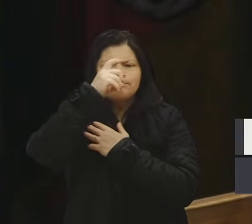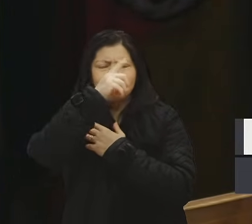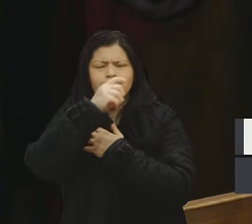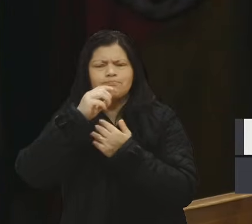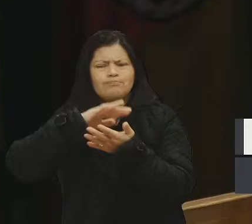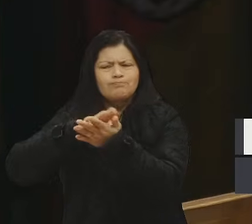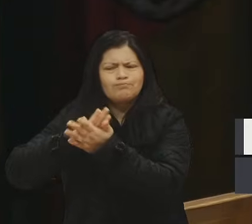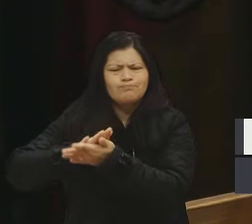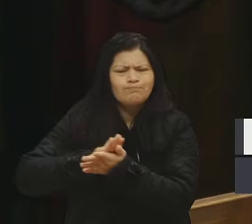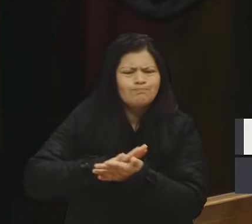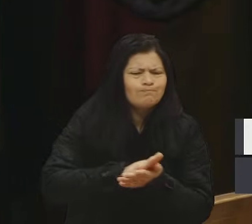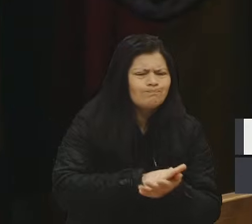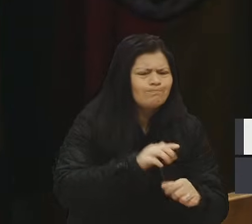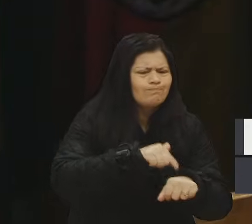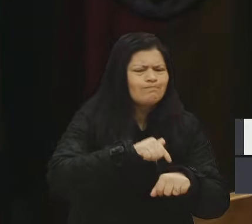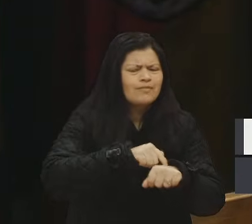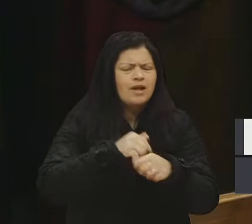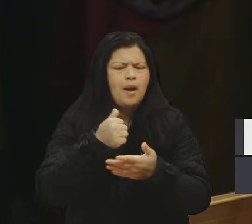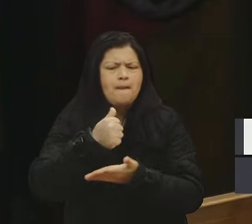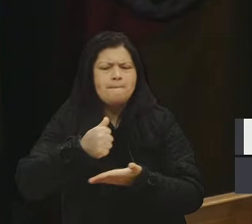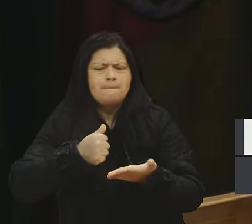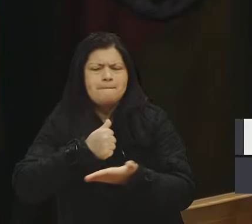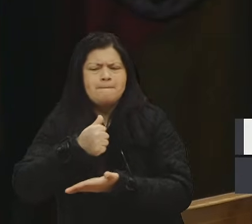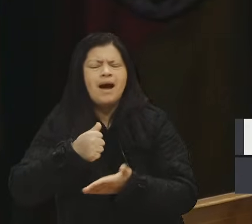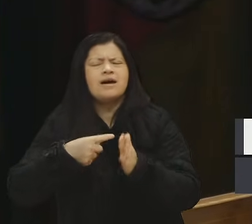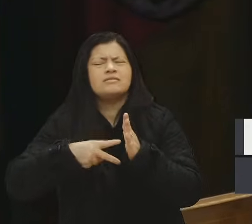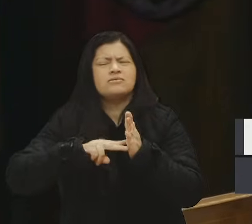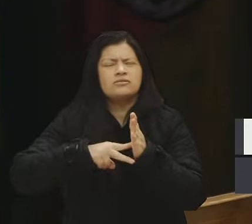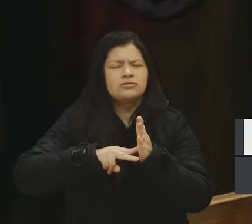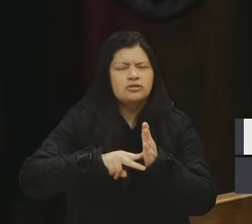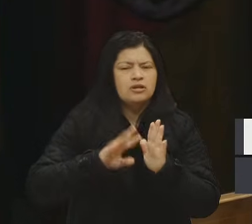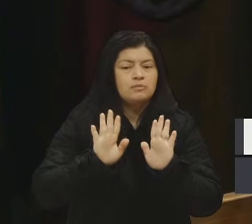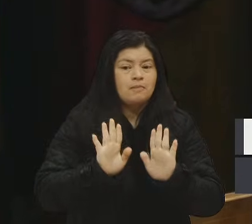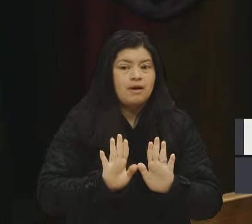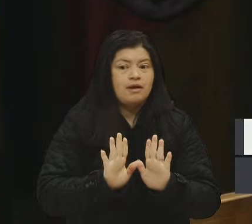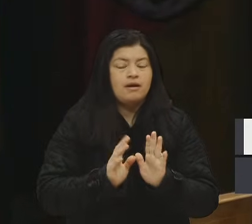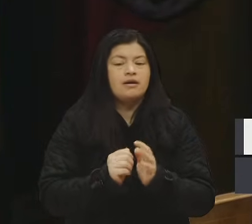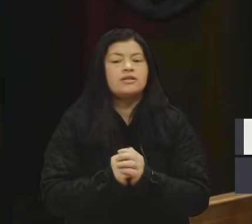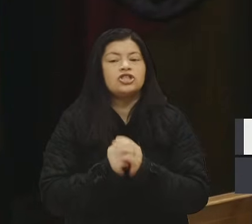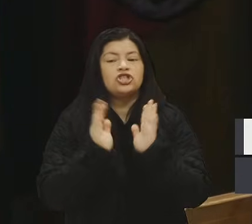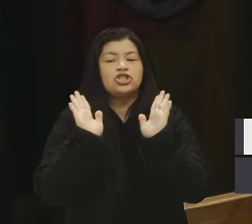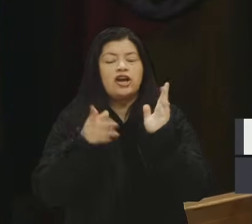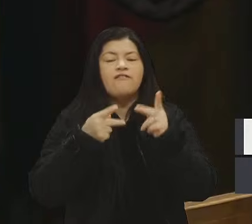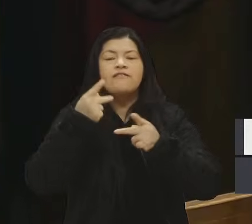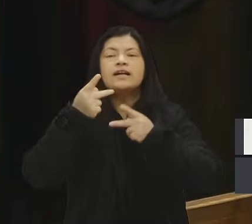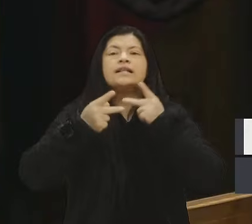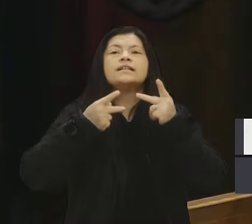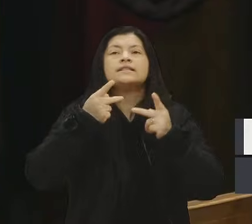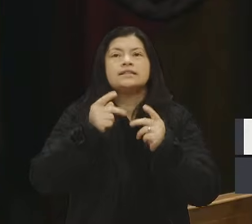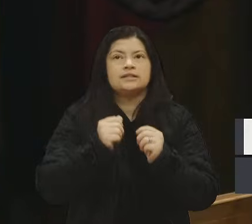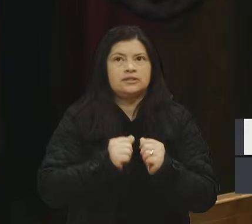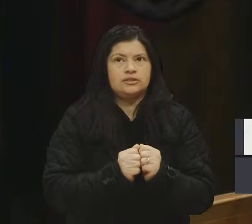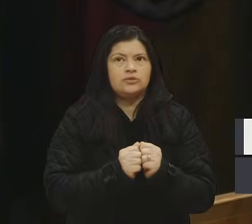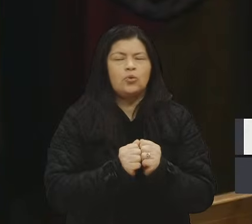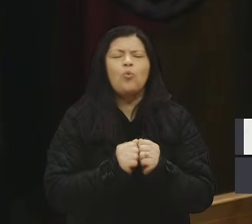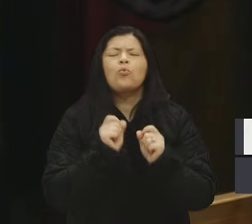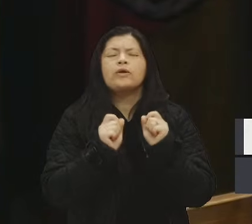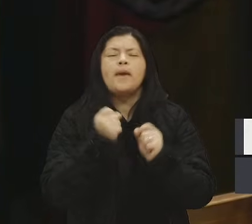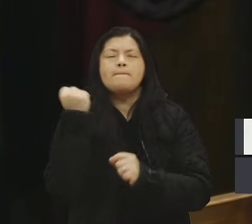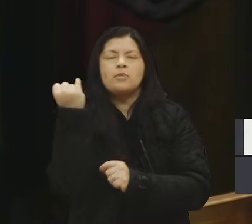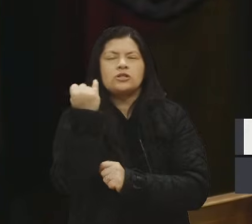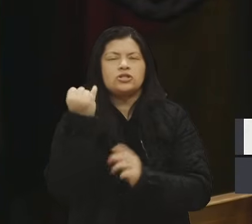destruição das bases do nosso sindicato. Mas, já falando sobre o que importa